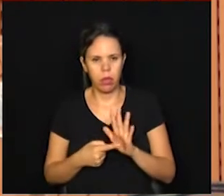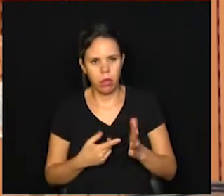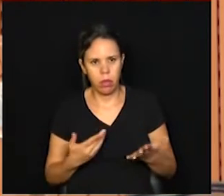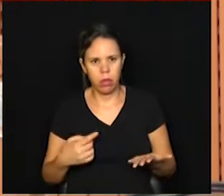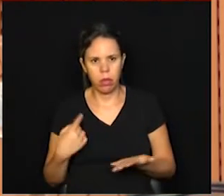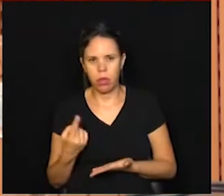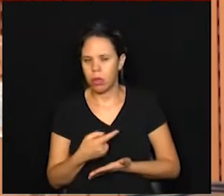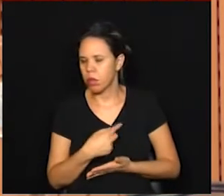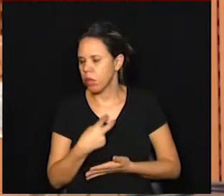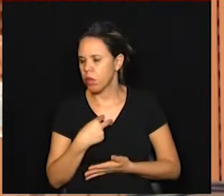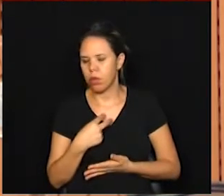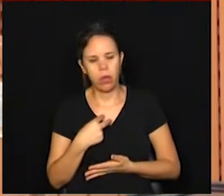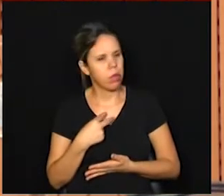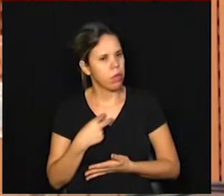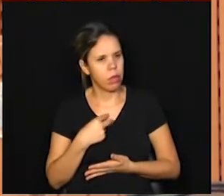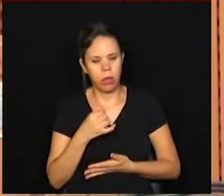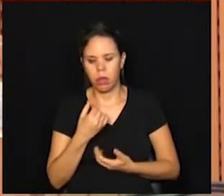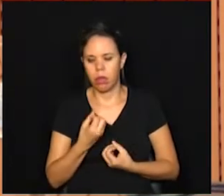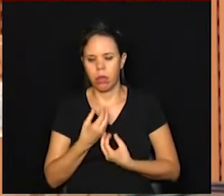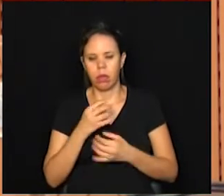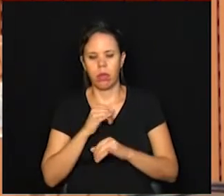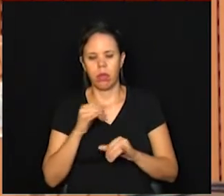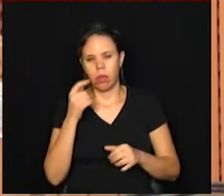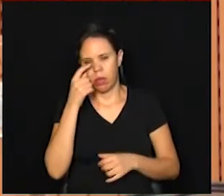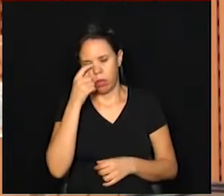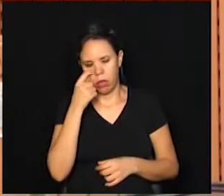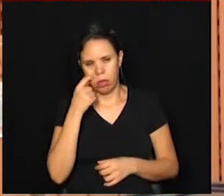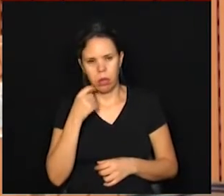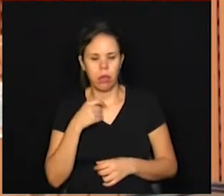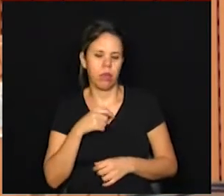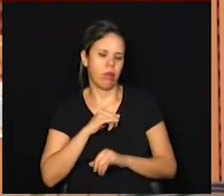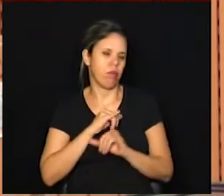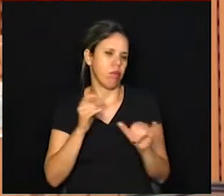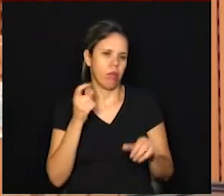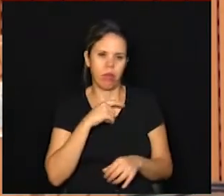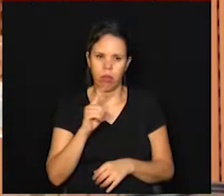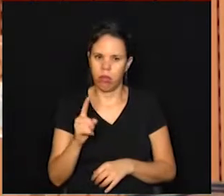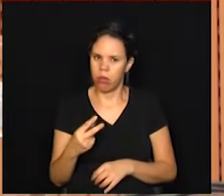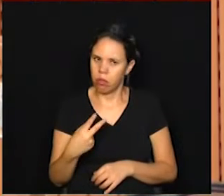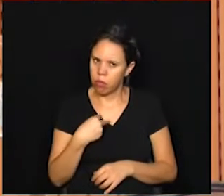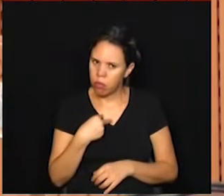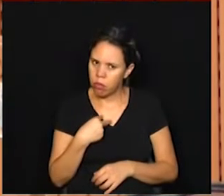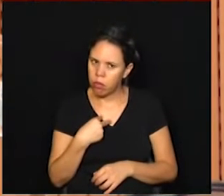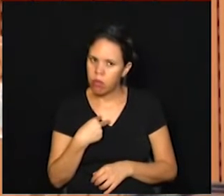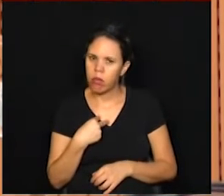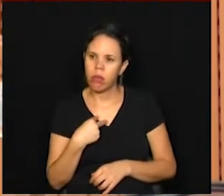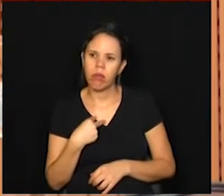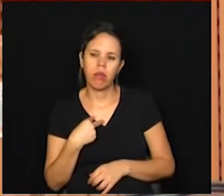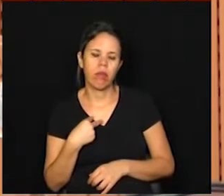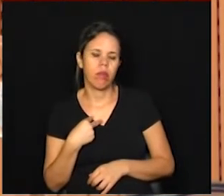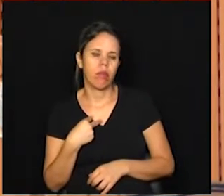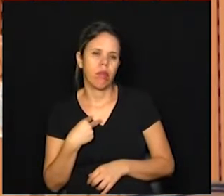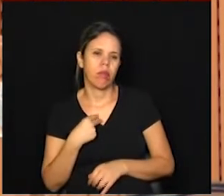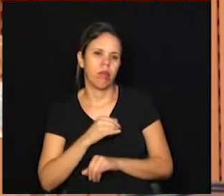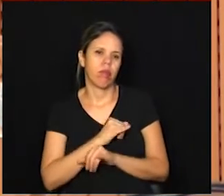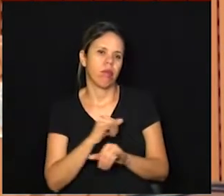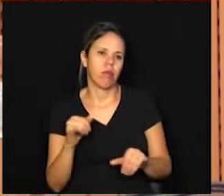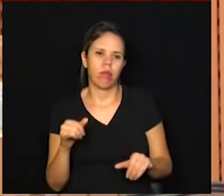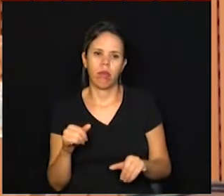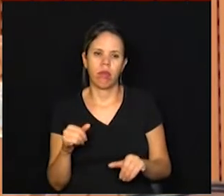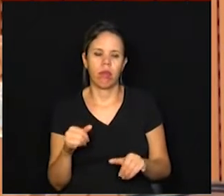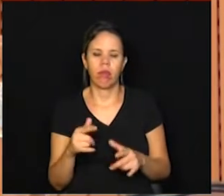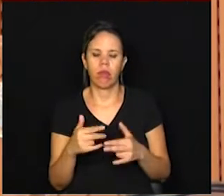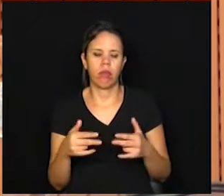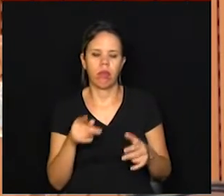Nós não podemos ser fomentadoras de notícias falsas, muito menos notícias